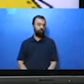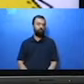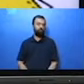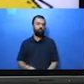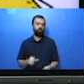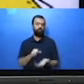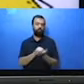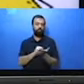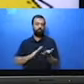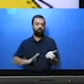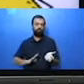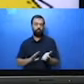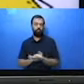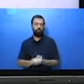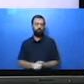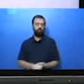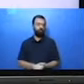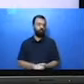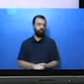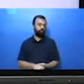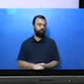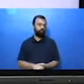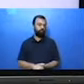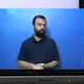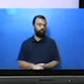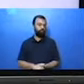Atividades com formas geométricas.